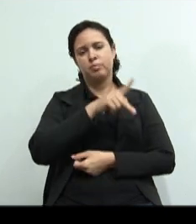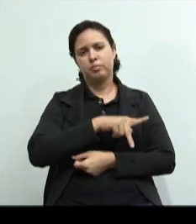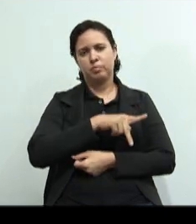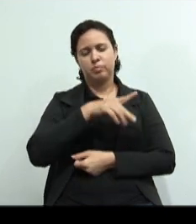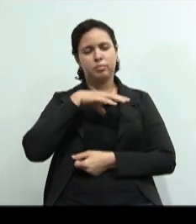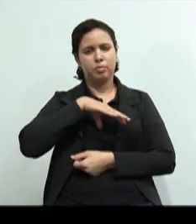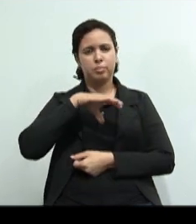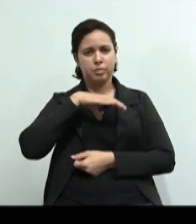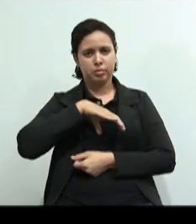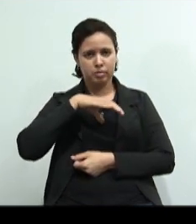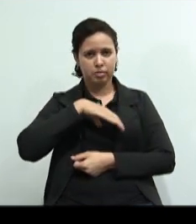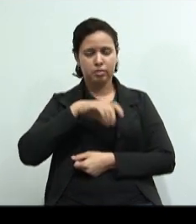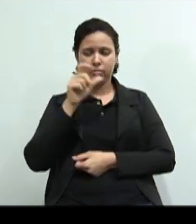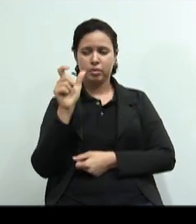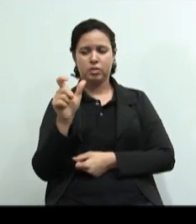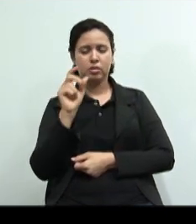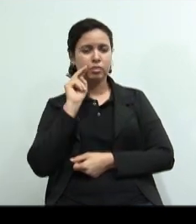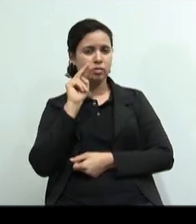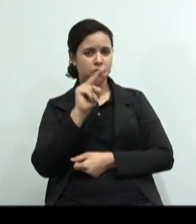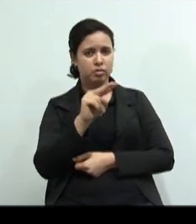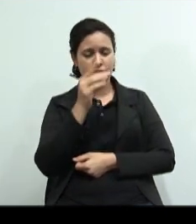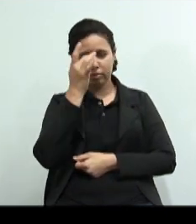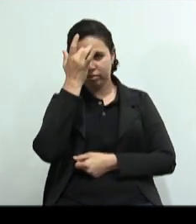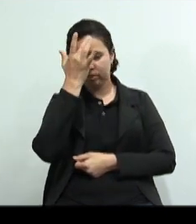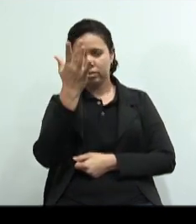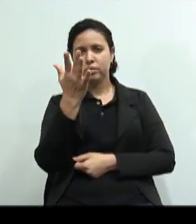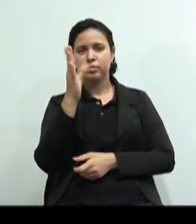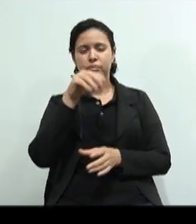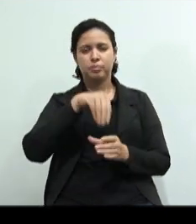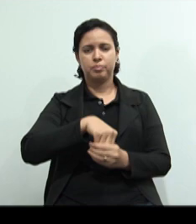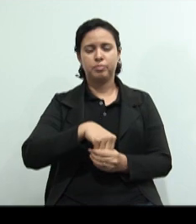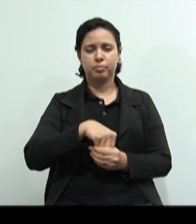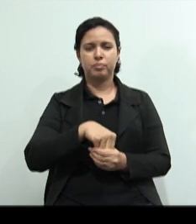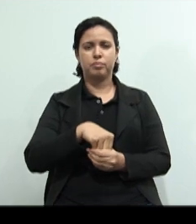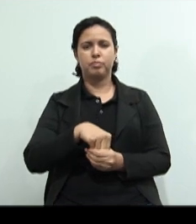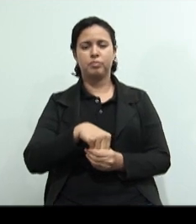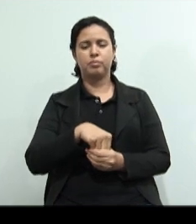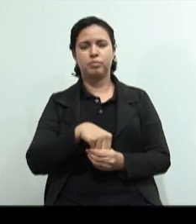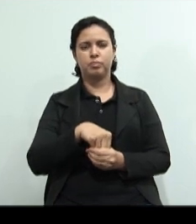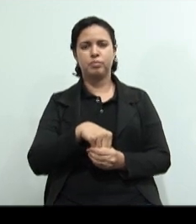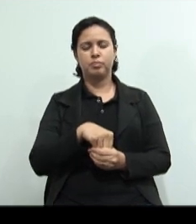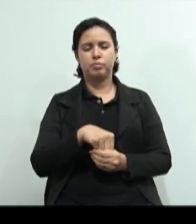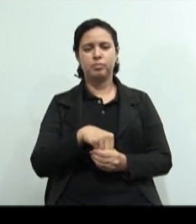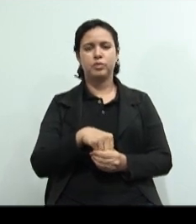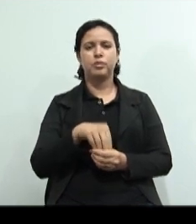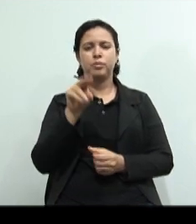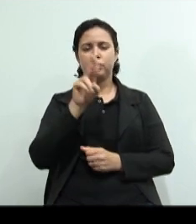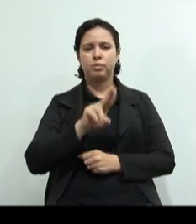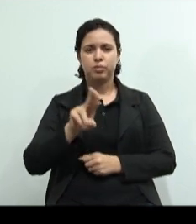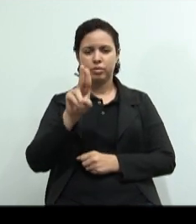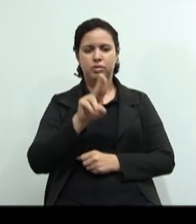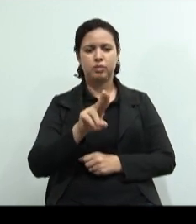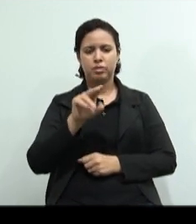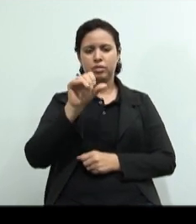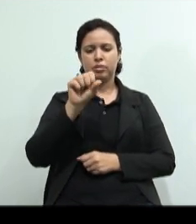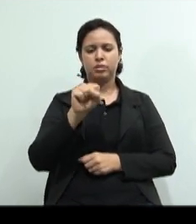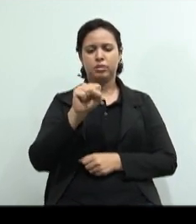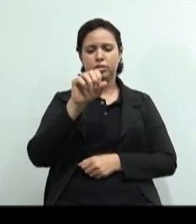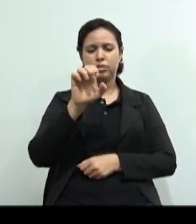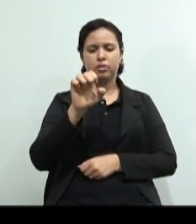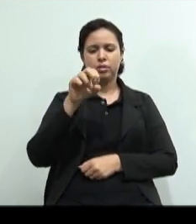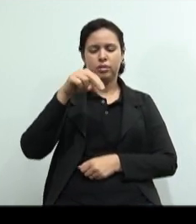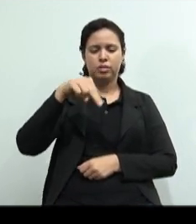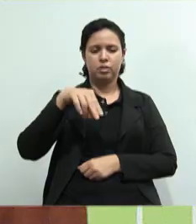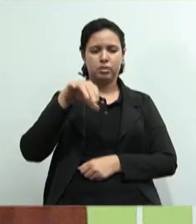continuassem visíveis, fáceis no nosso vocabulário, foi utilizado a palavra senso